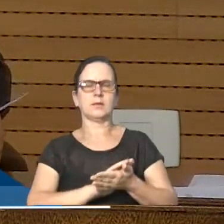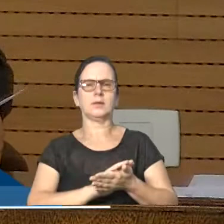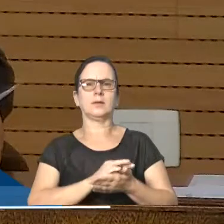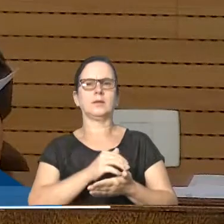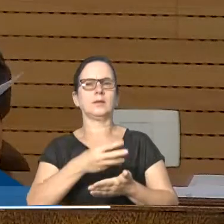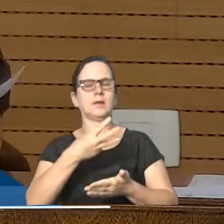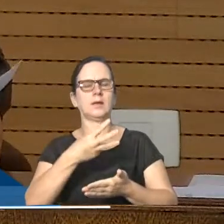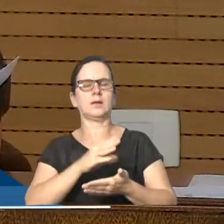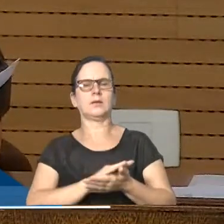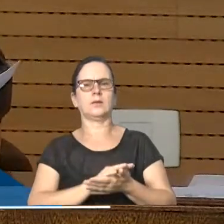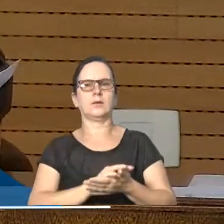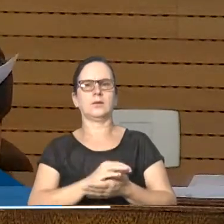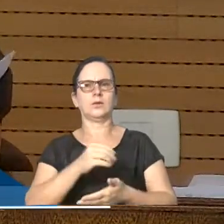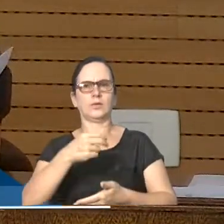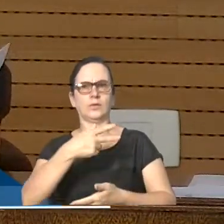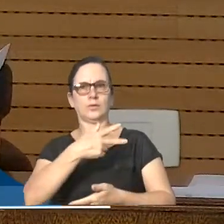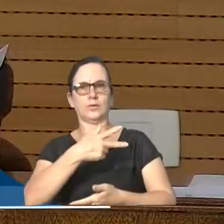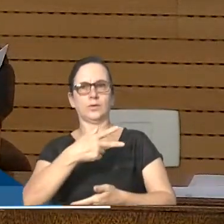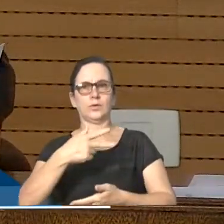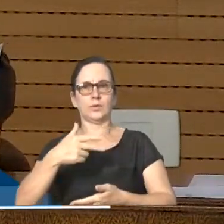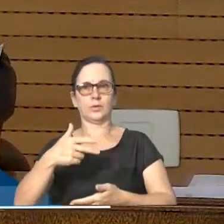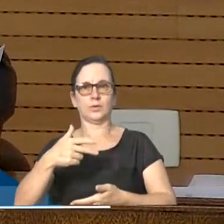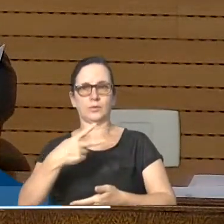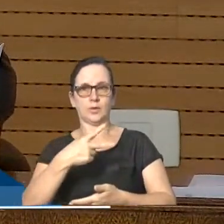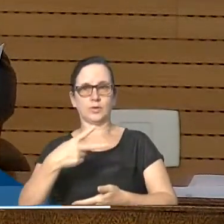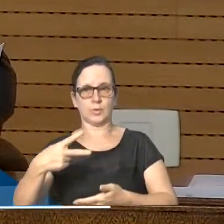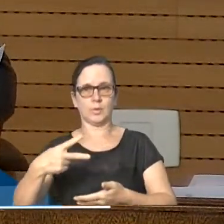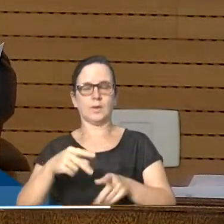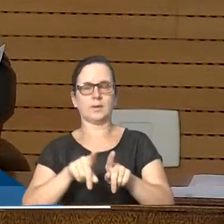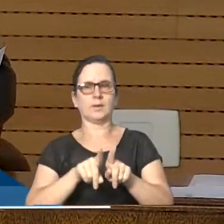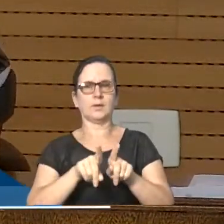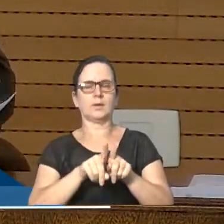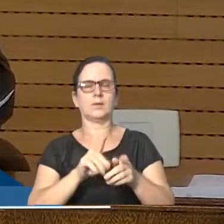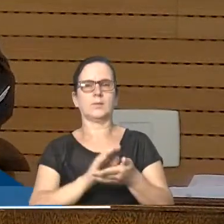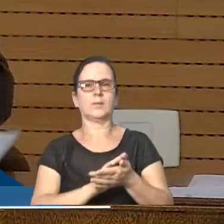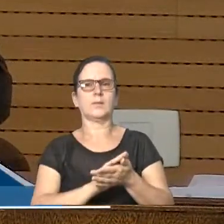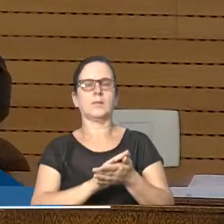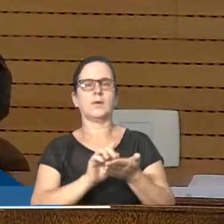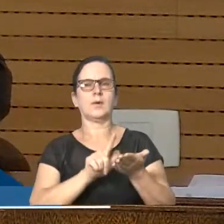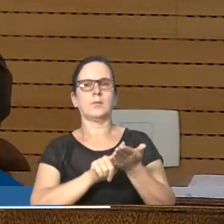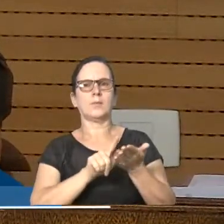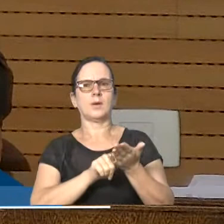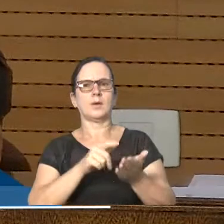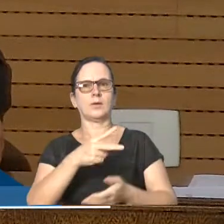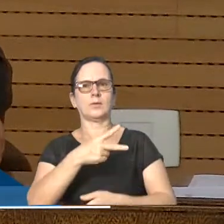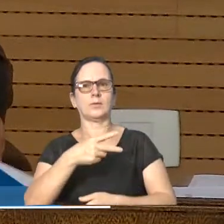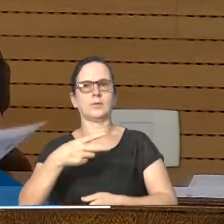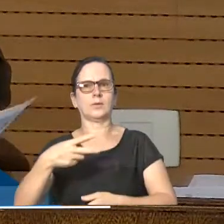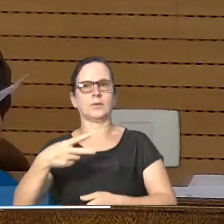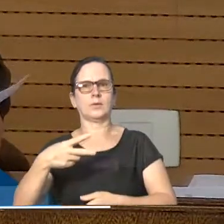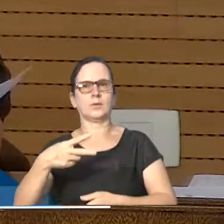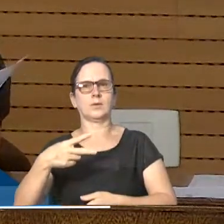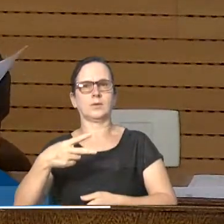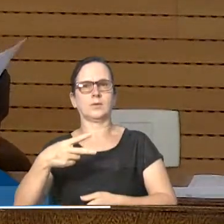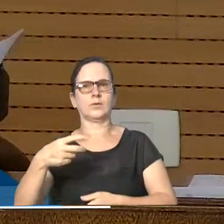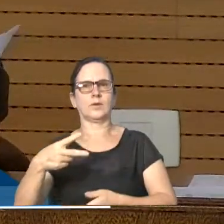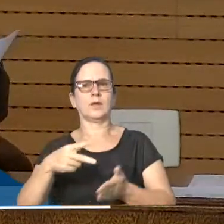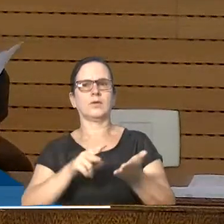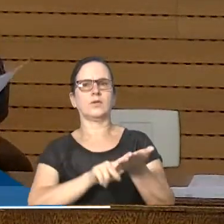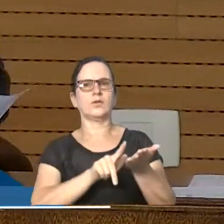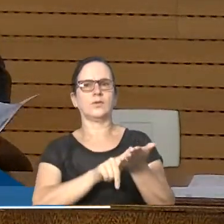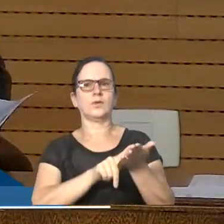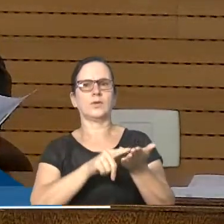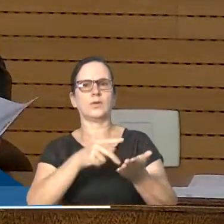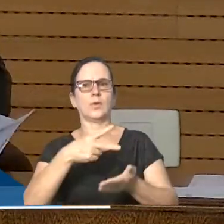3/2022, folhas 2/3, e as respectivas justificativas, folha 4/5. É o